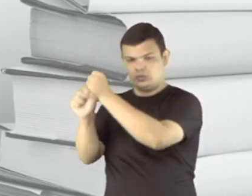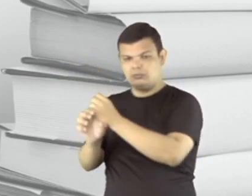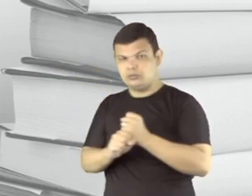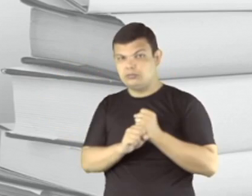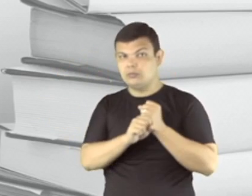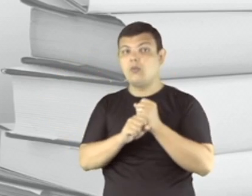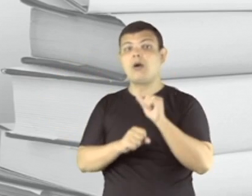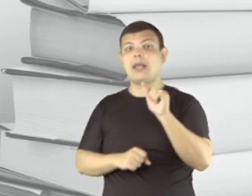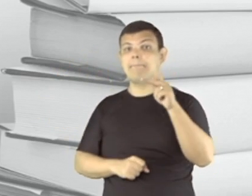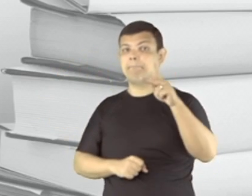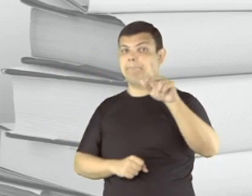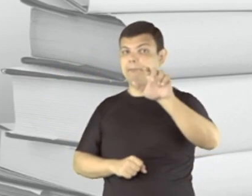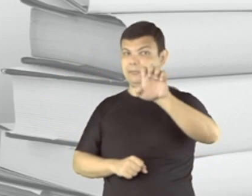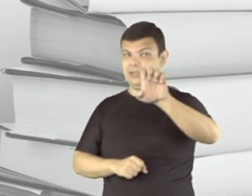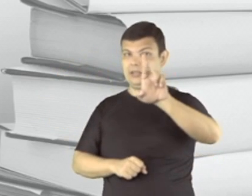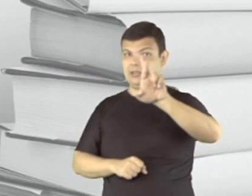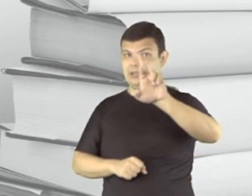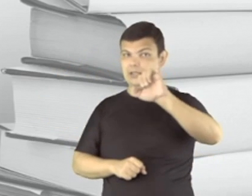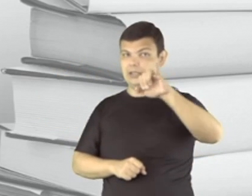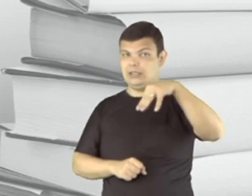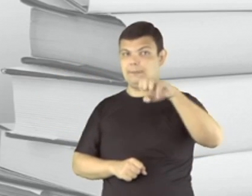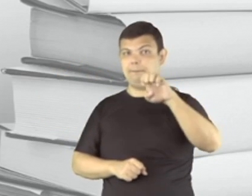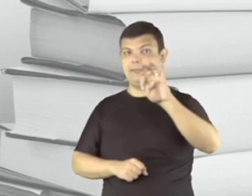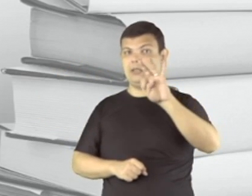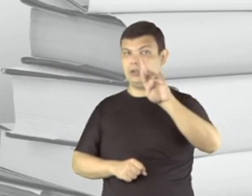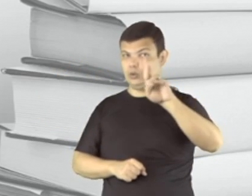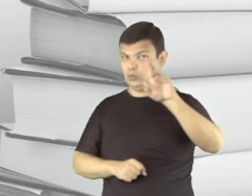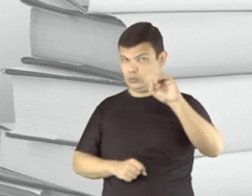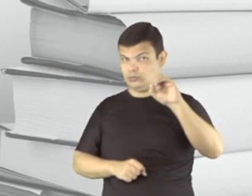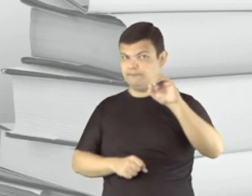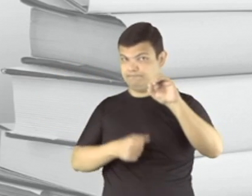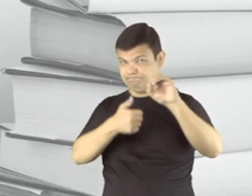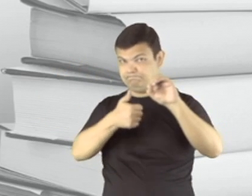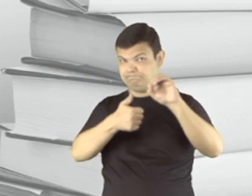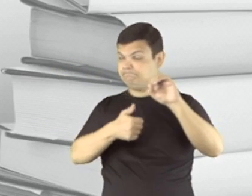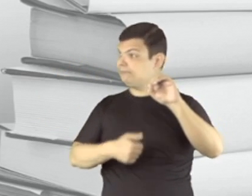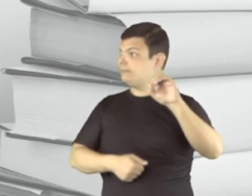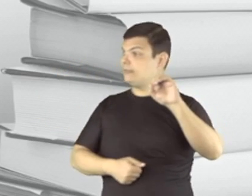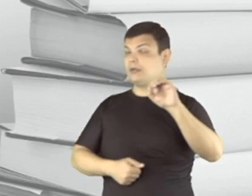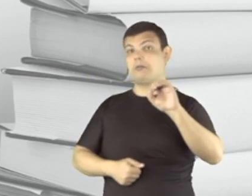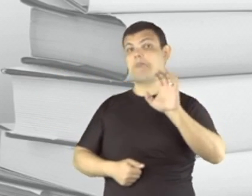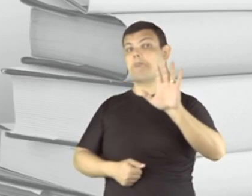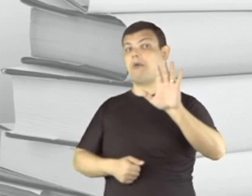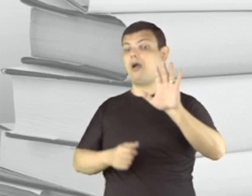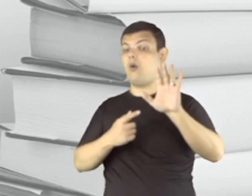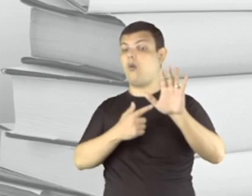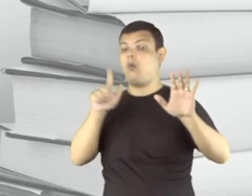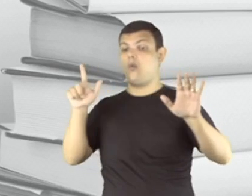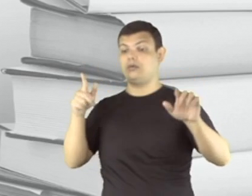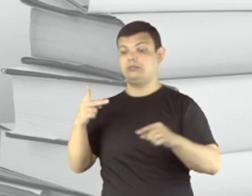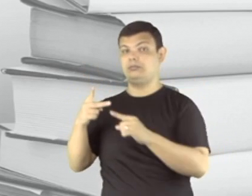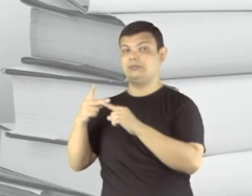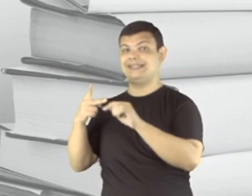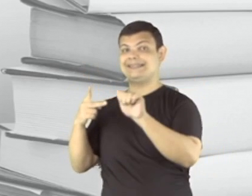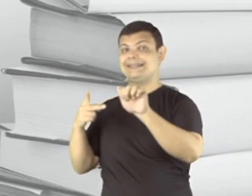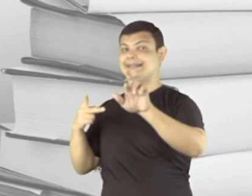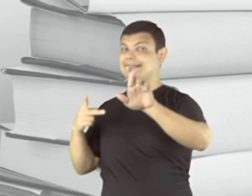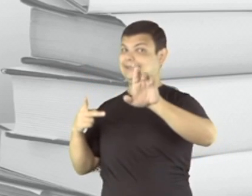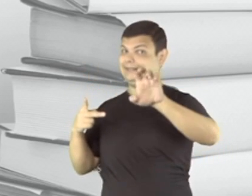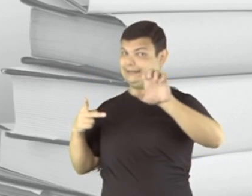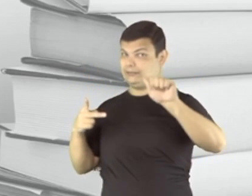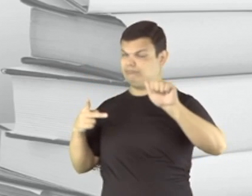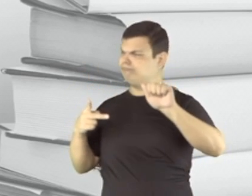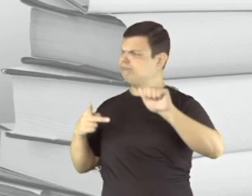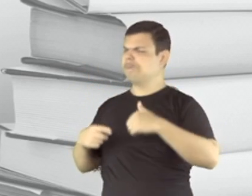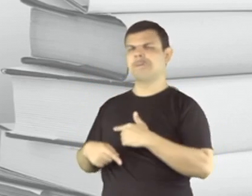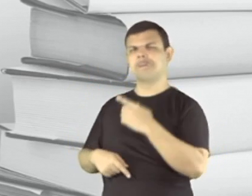aqui, deste, aí eu teria a medida do contorno, que seria o perímetro. Mas eu já estou trabalhando com área, então como é que eu posso